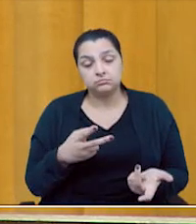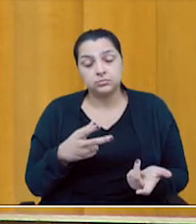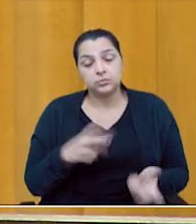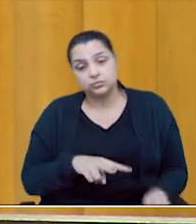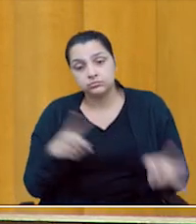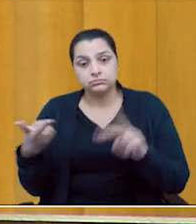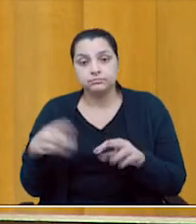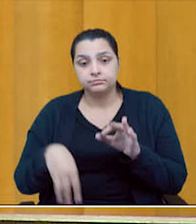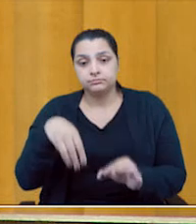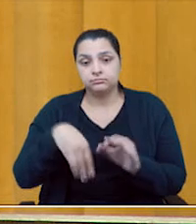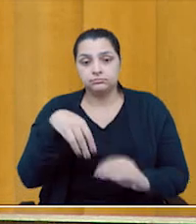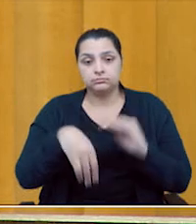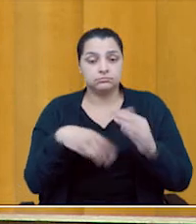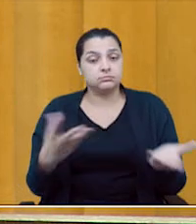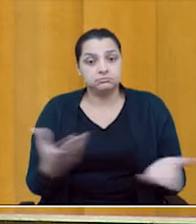impediu.